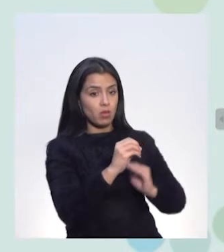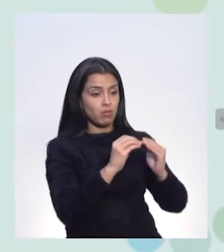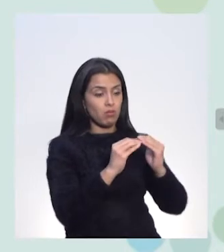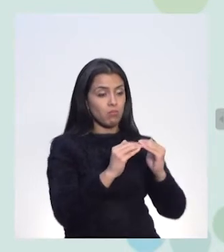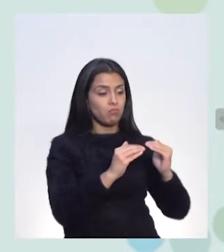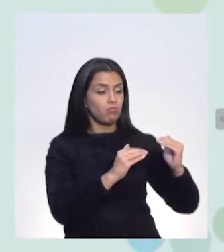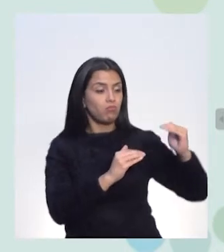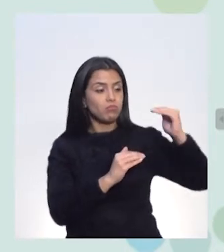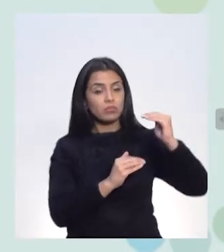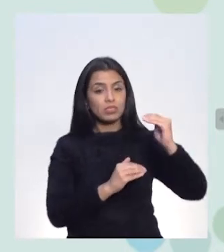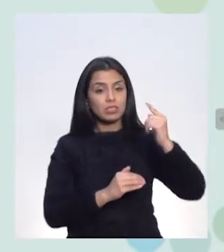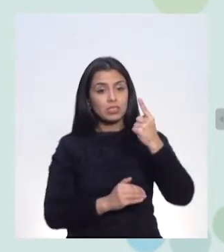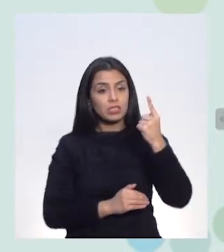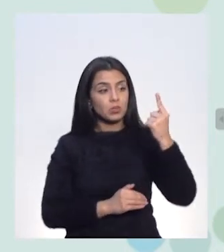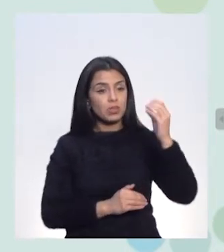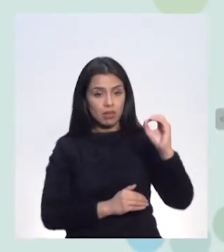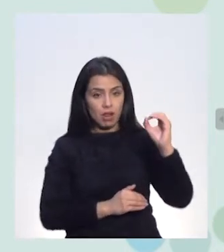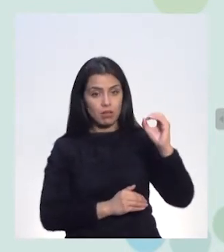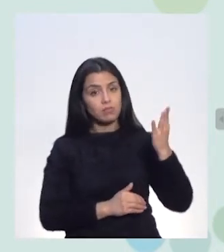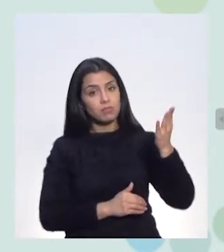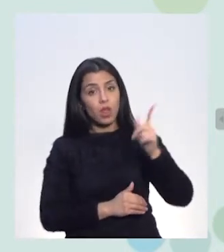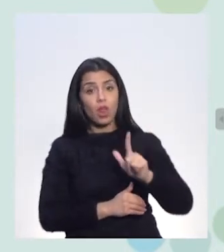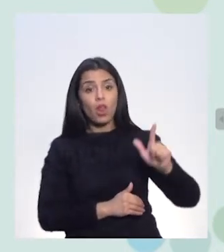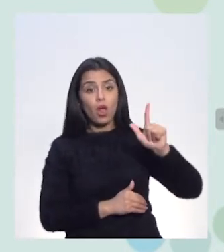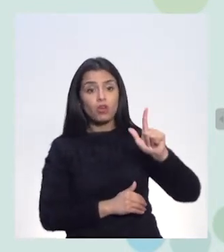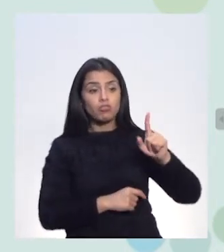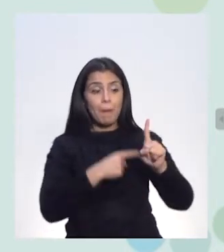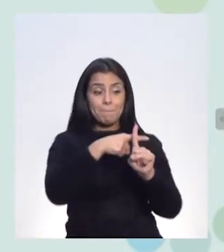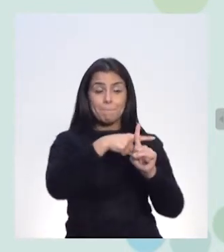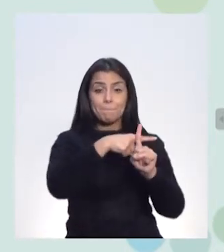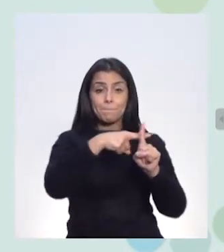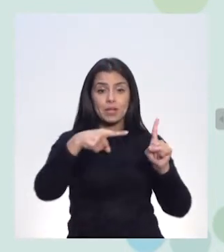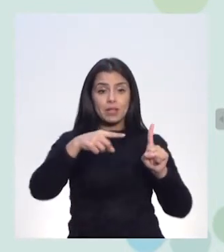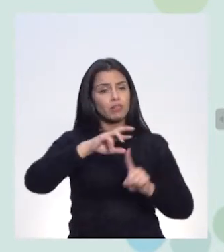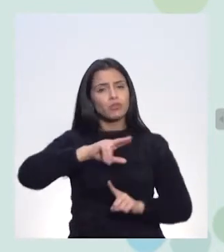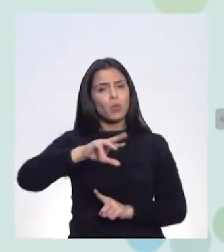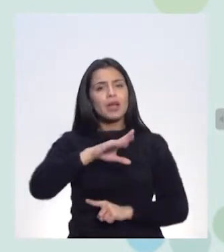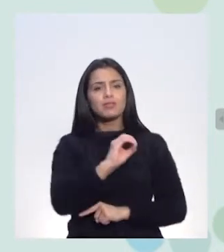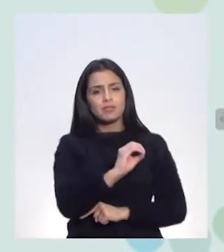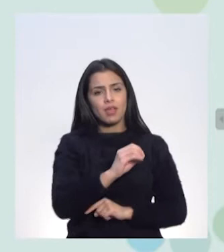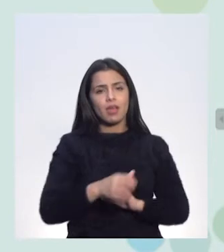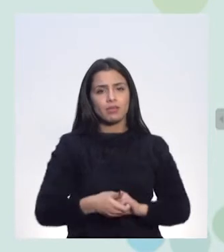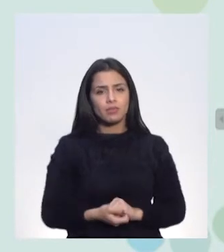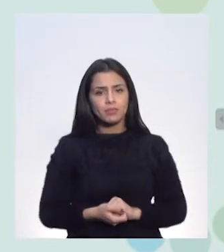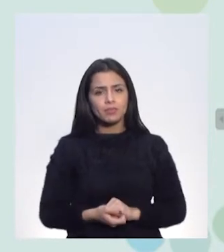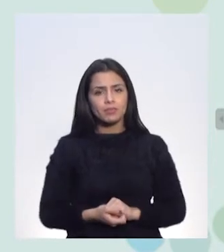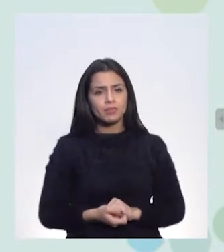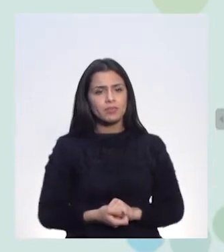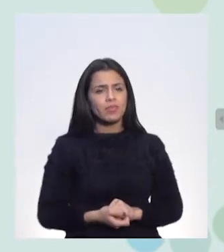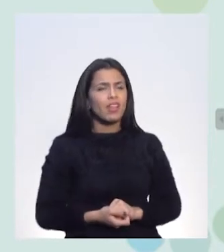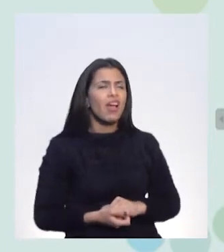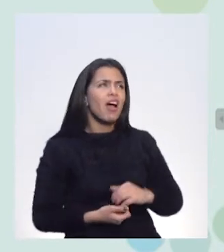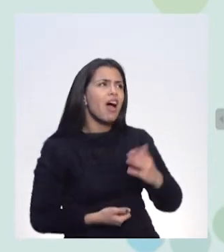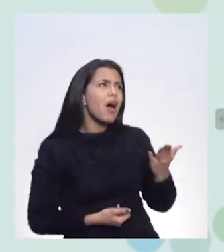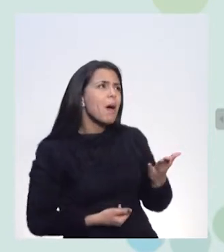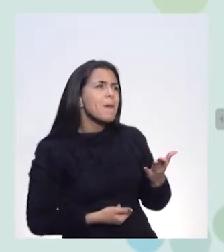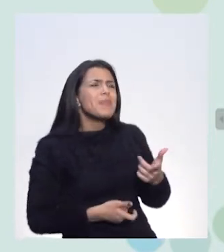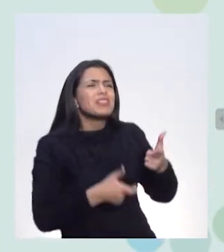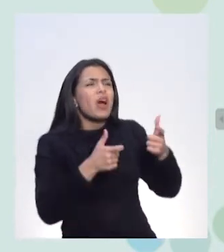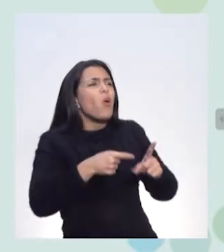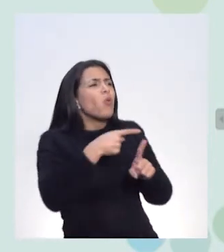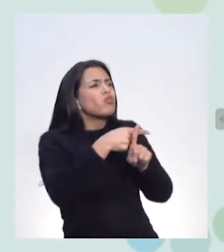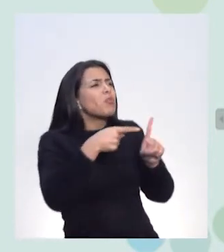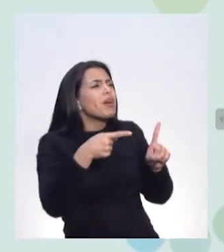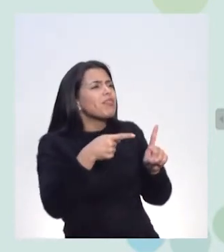Então, é claro que a metade desta distância não é o 0. Você fala assim, ai, mas aonde que está essa